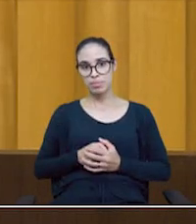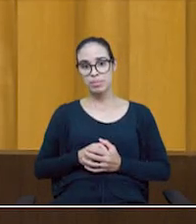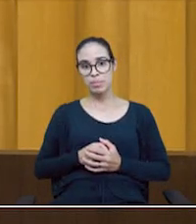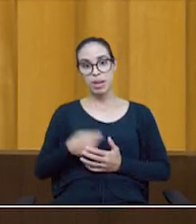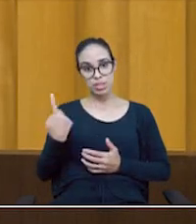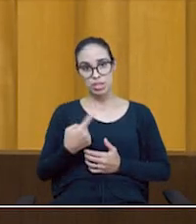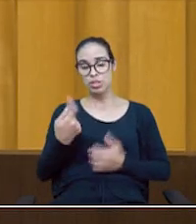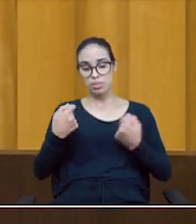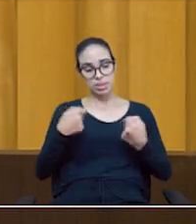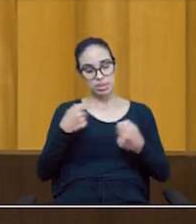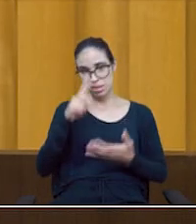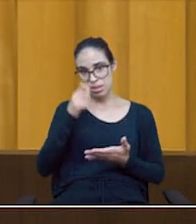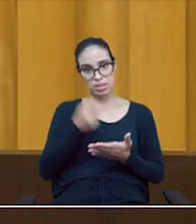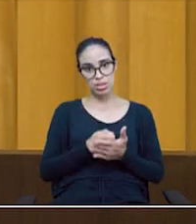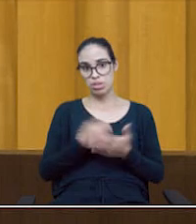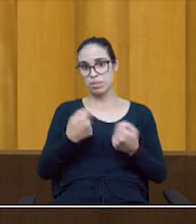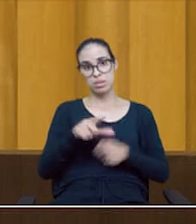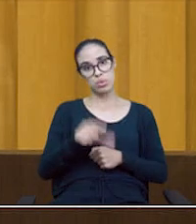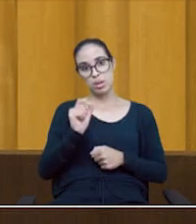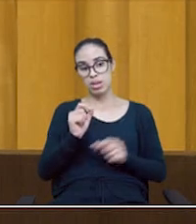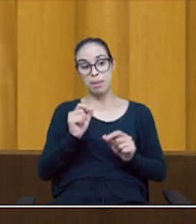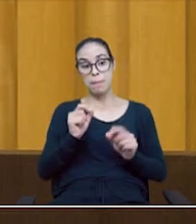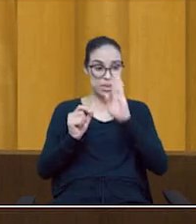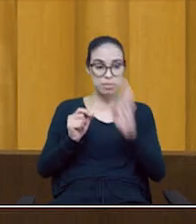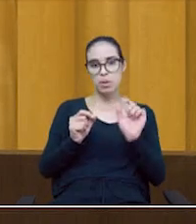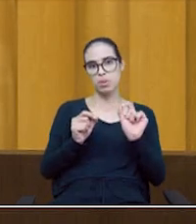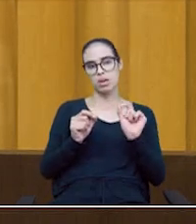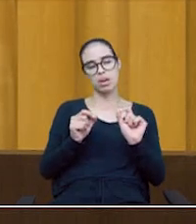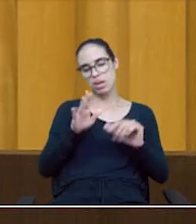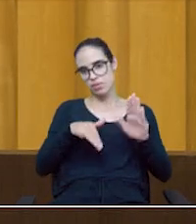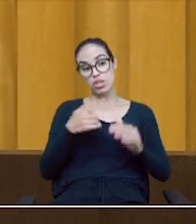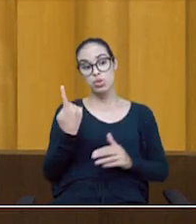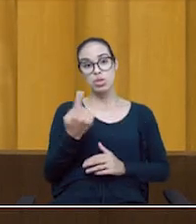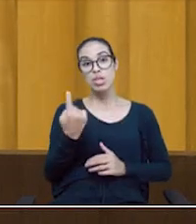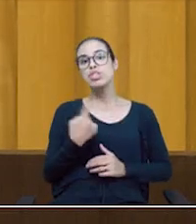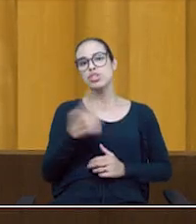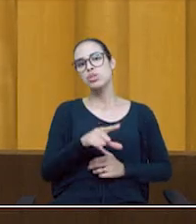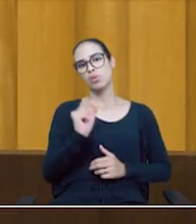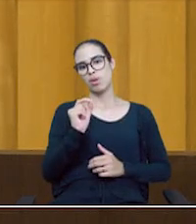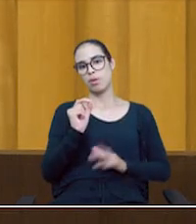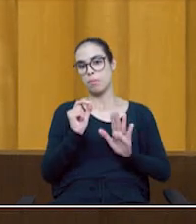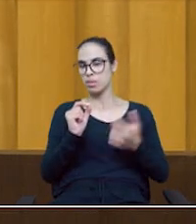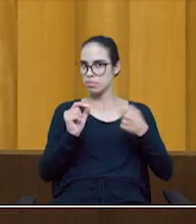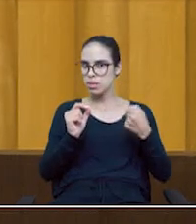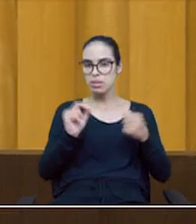tomar decisões, temos que eleger prioridades, e ao fazê-lo precisamos adotar um critério